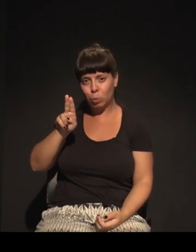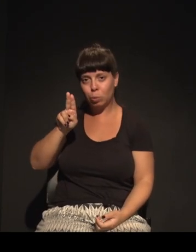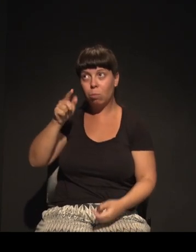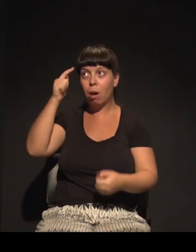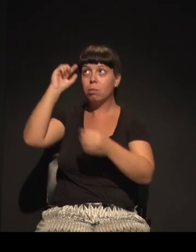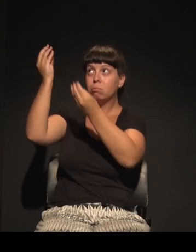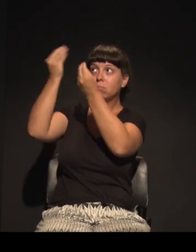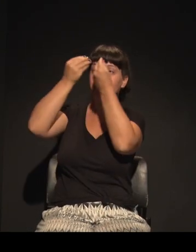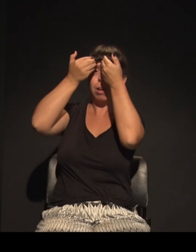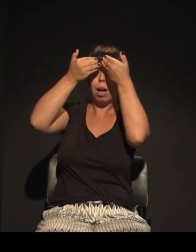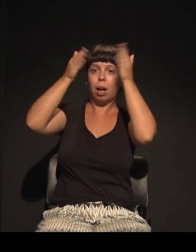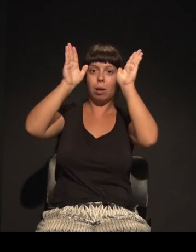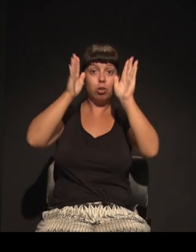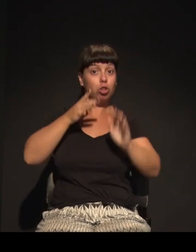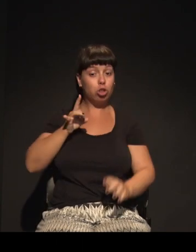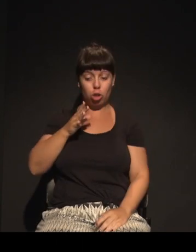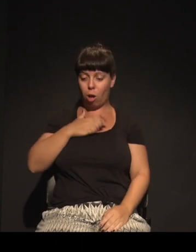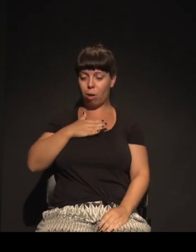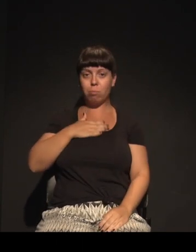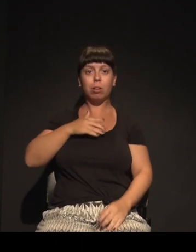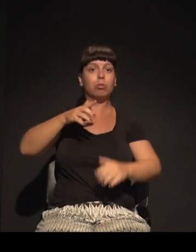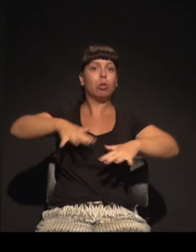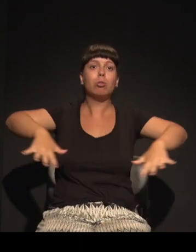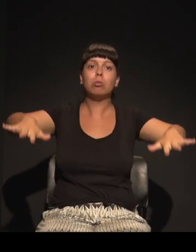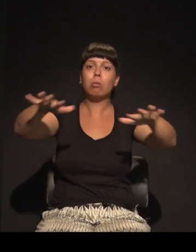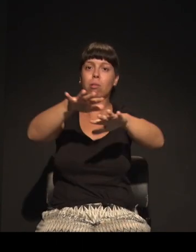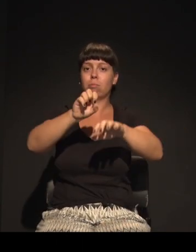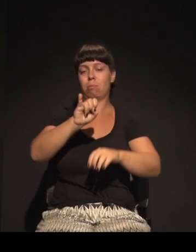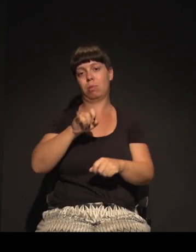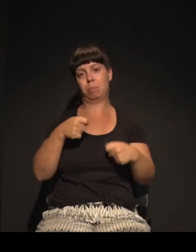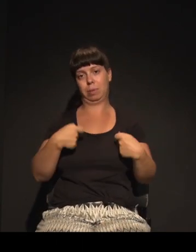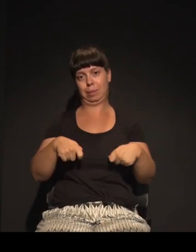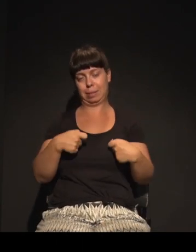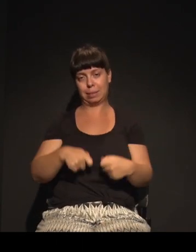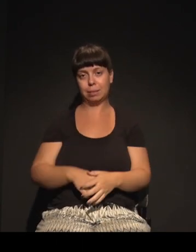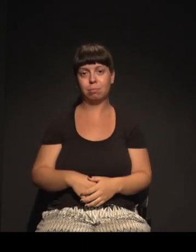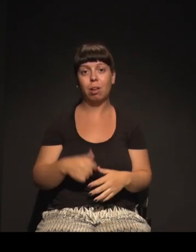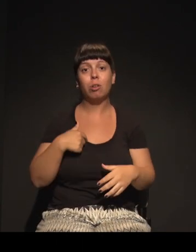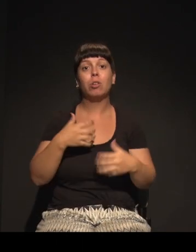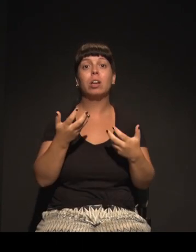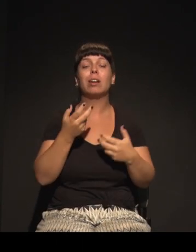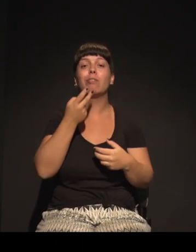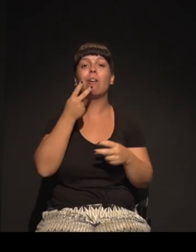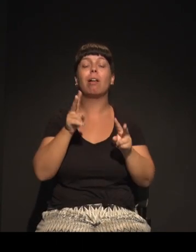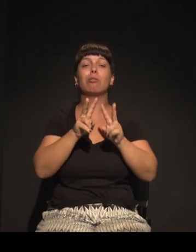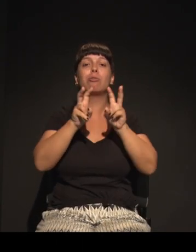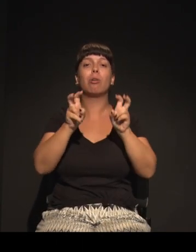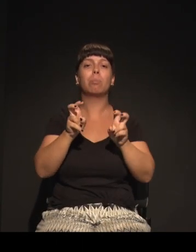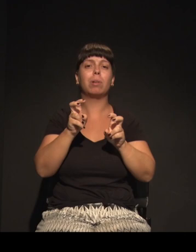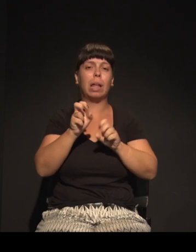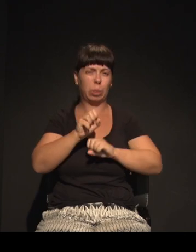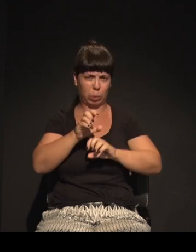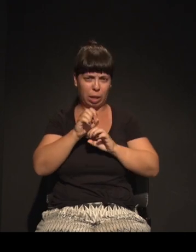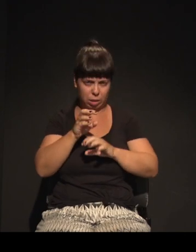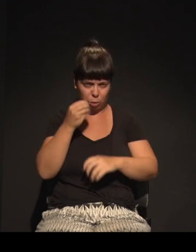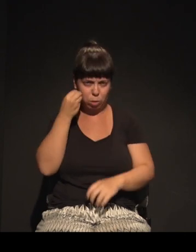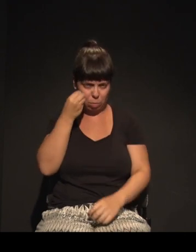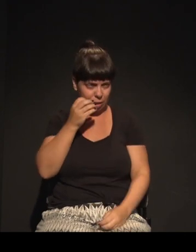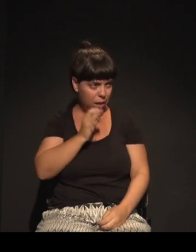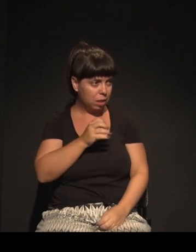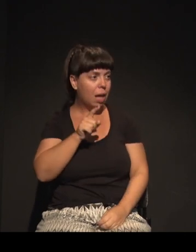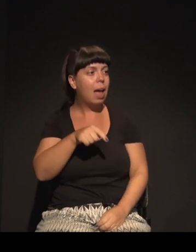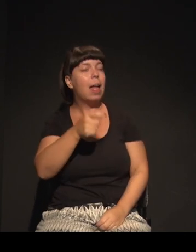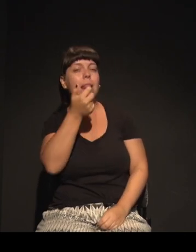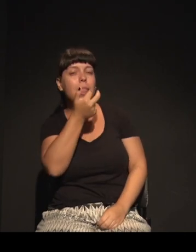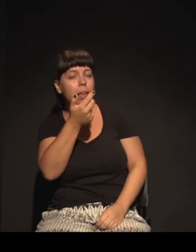precisamos então eu queria falar é é pra falar sobre a educação não é da experiência é isso né